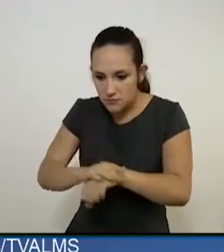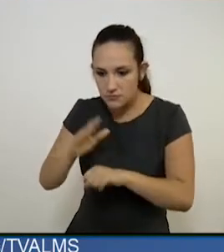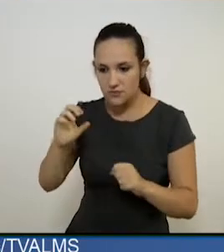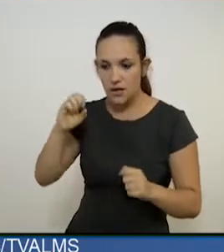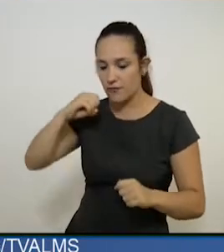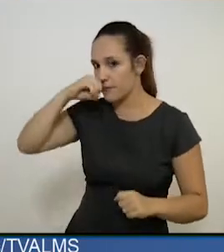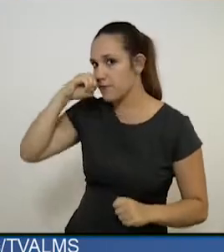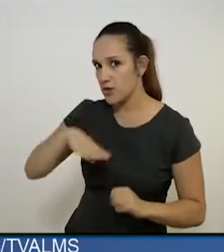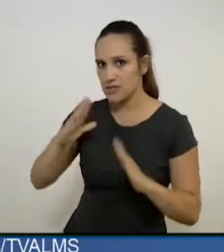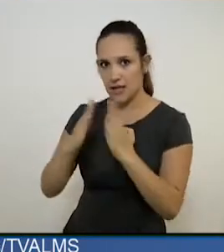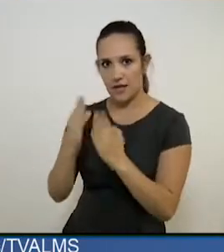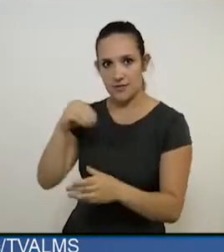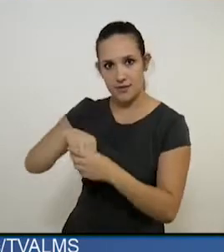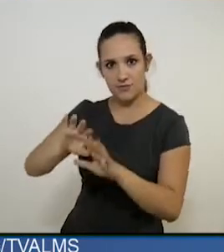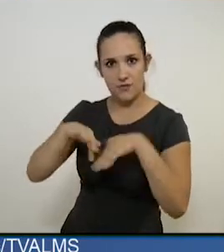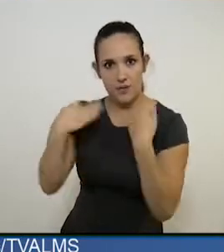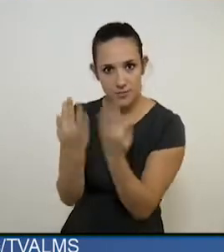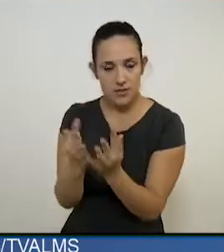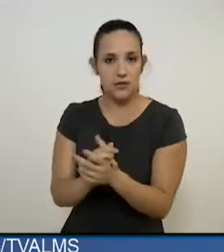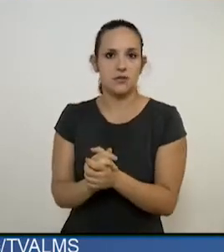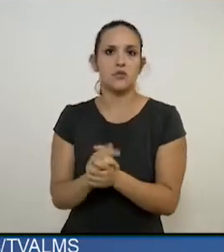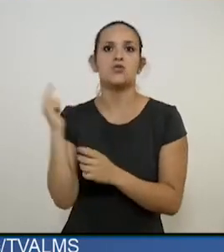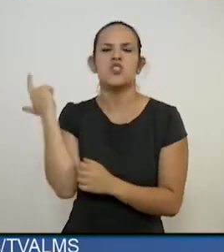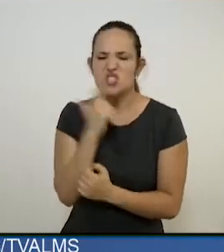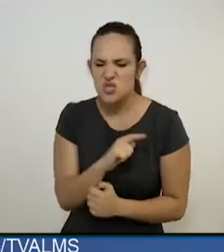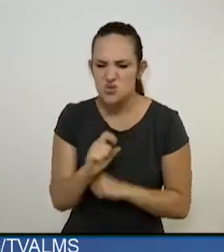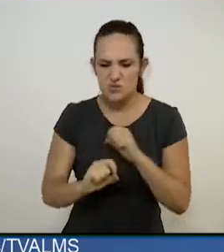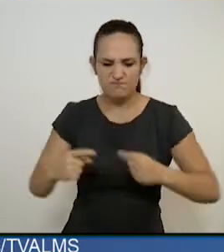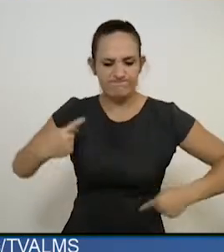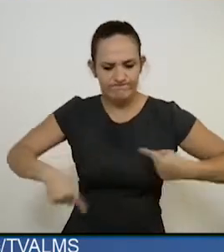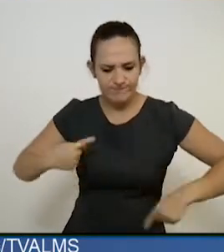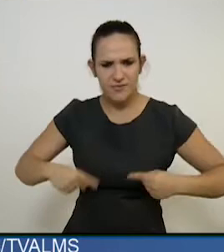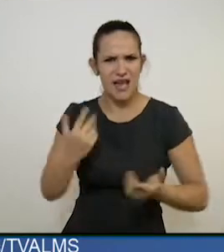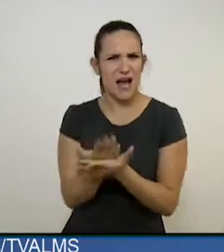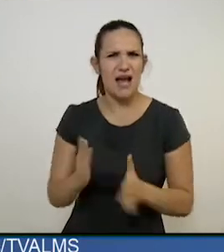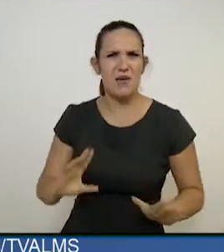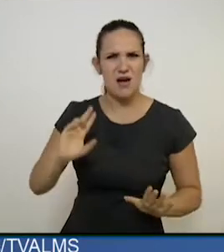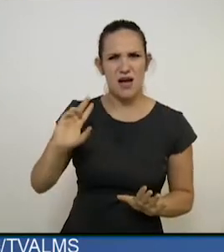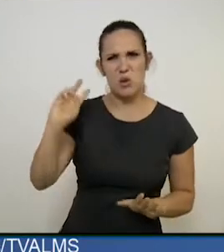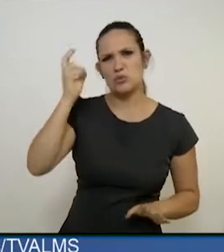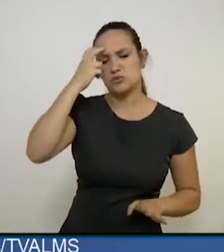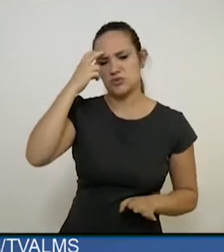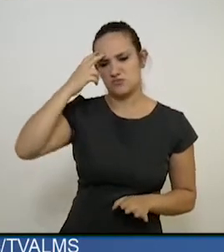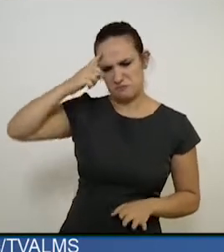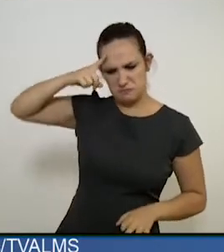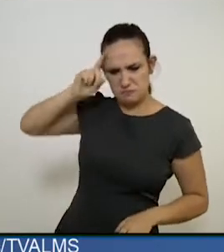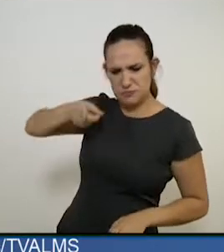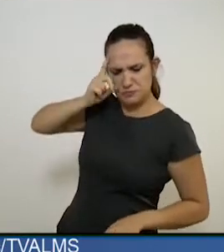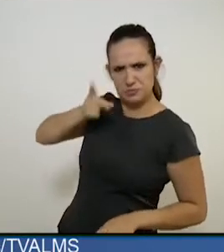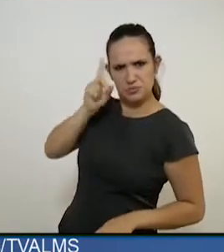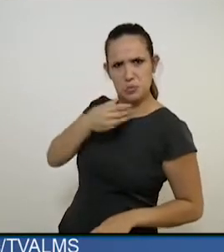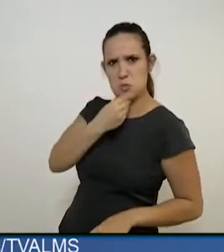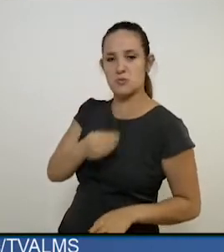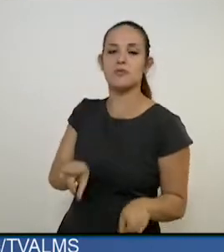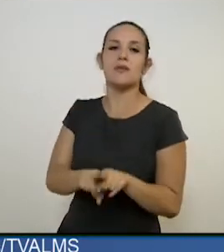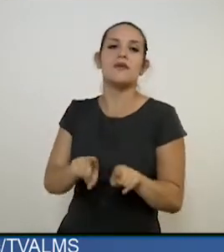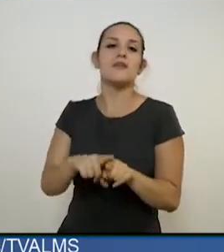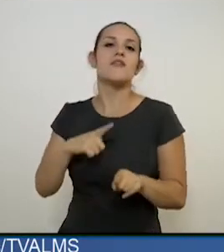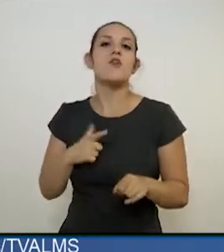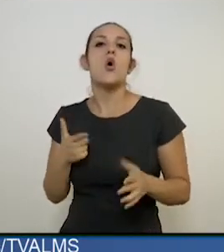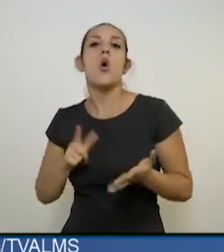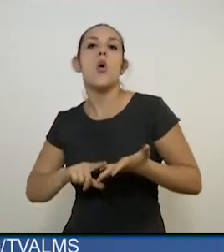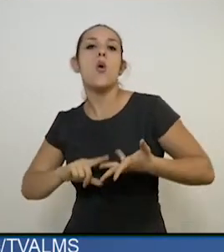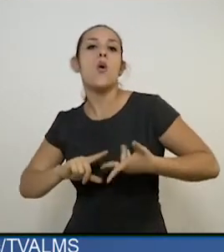oportunizando discussões e iniciando a ruptura na cultura patriarcal, sem contar que trouxe uma gama de